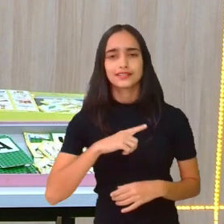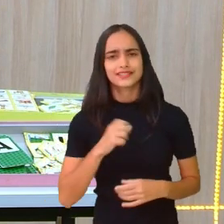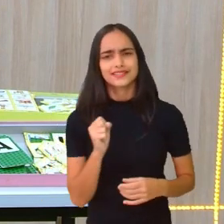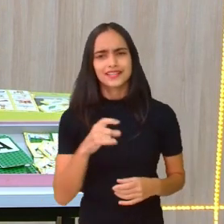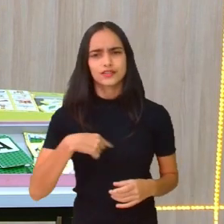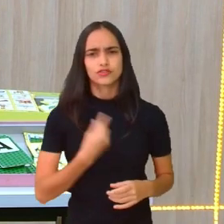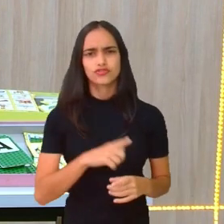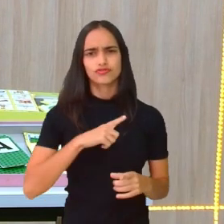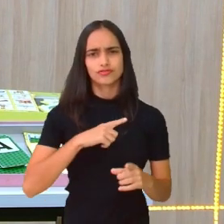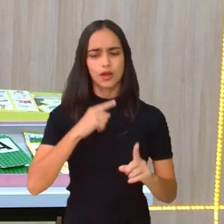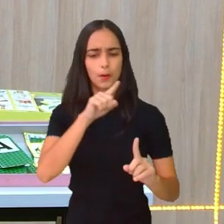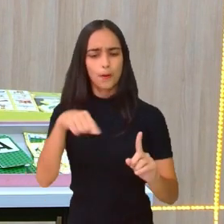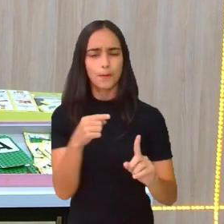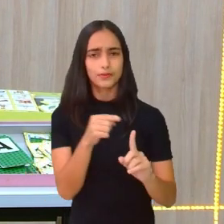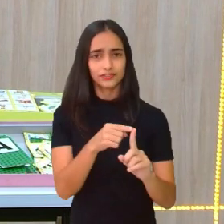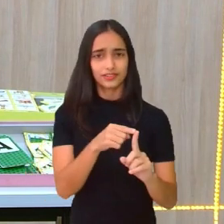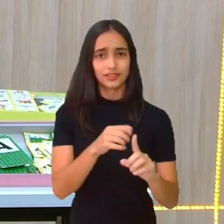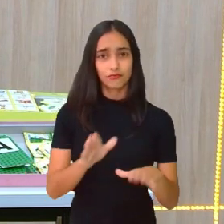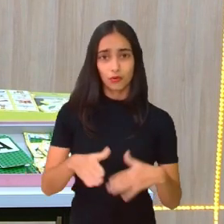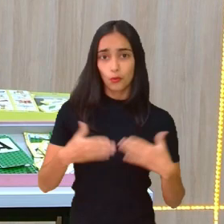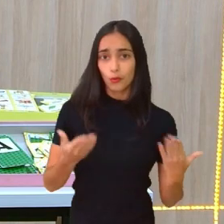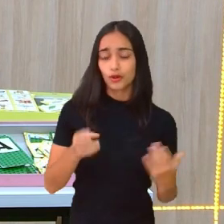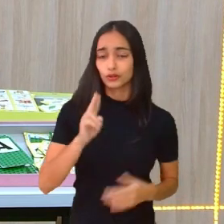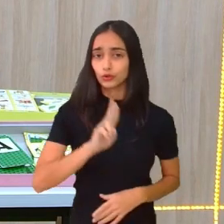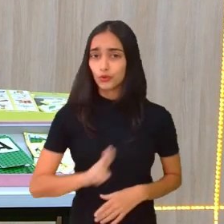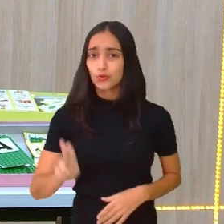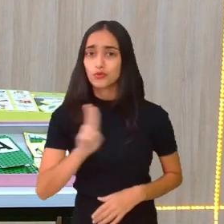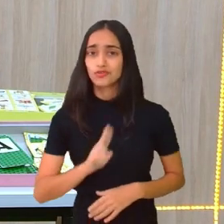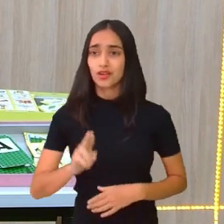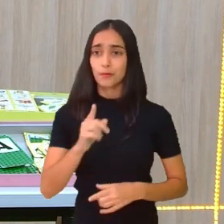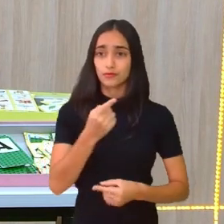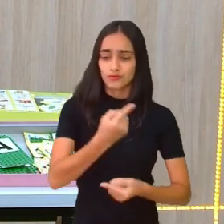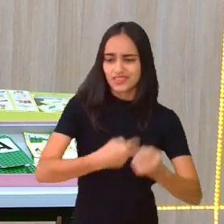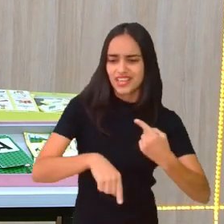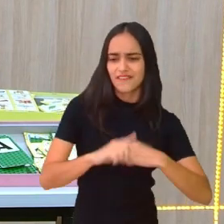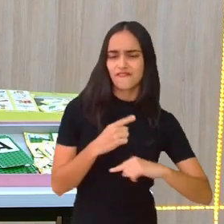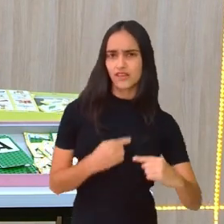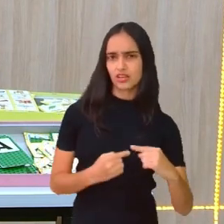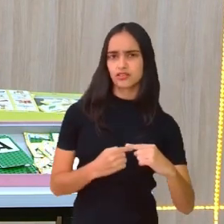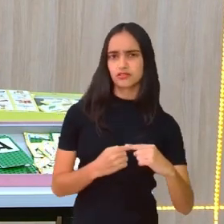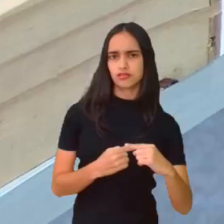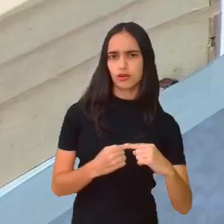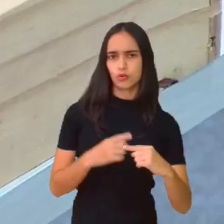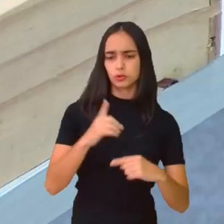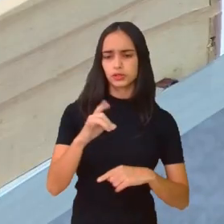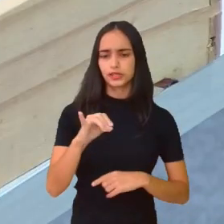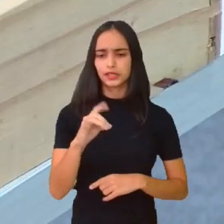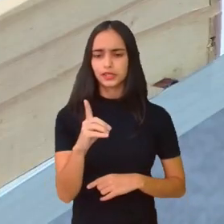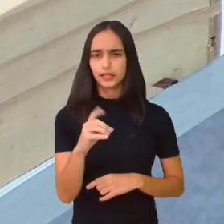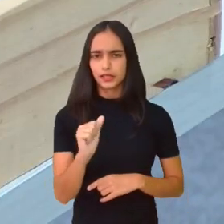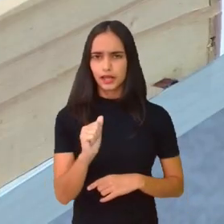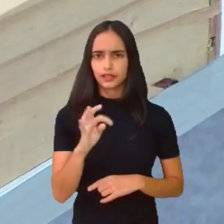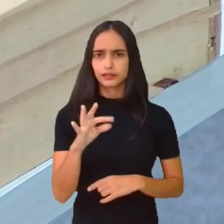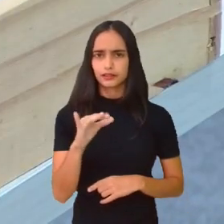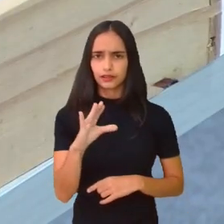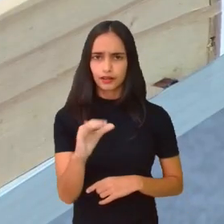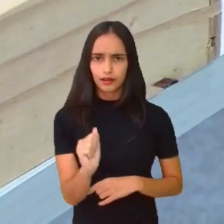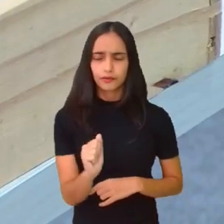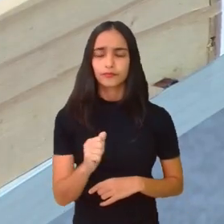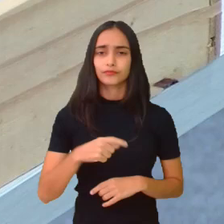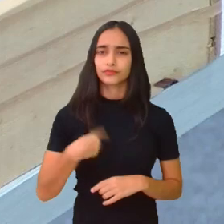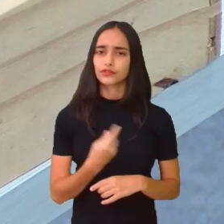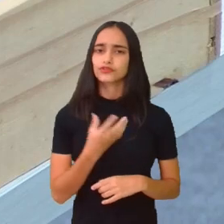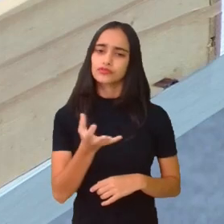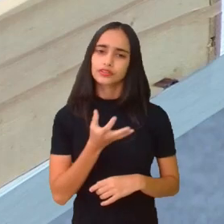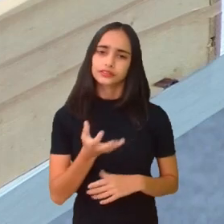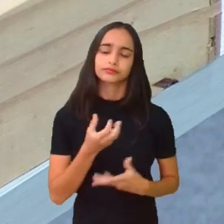plano de ação. Quando a gente usa o termo inversão didática, a gente está querendo dizer que esse recurso ele não